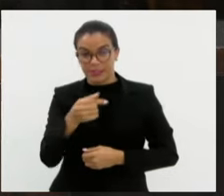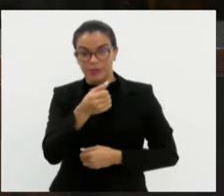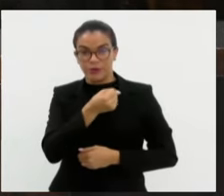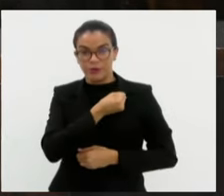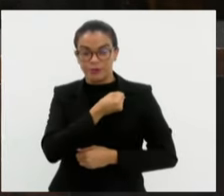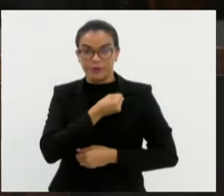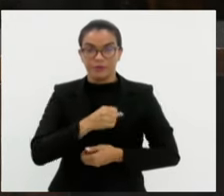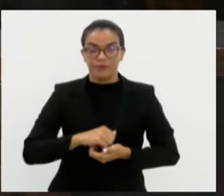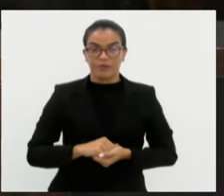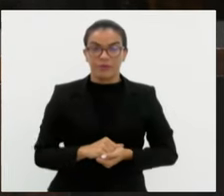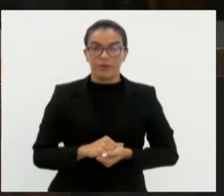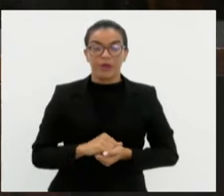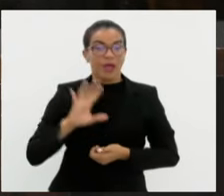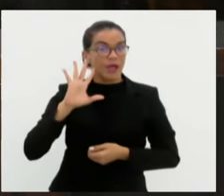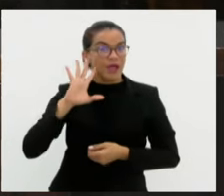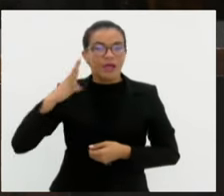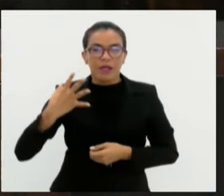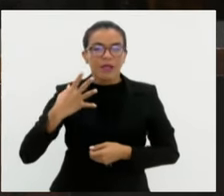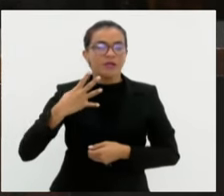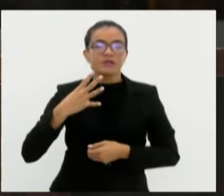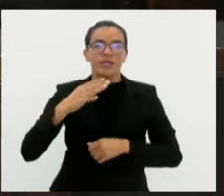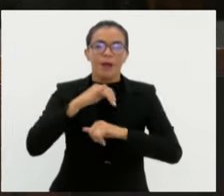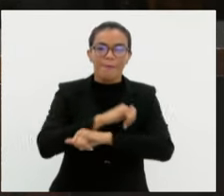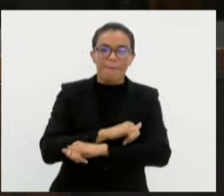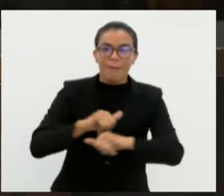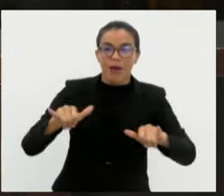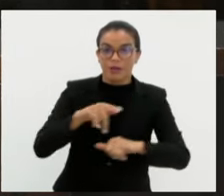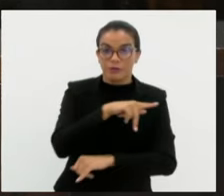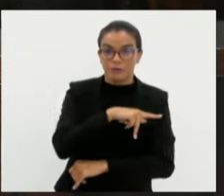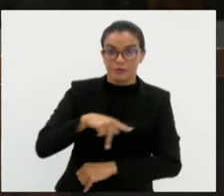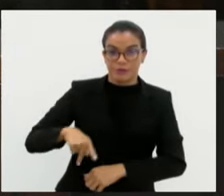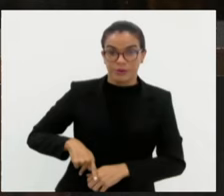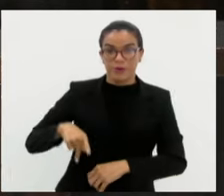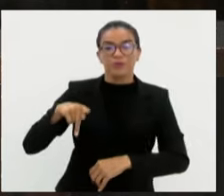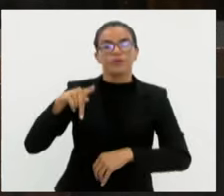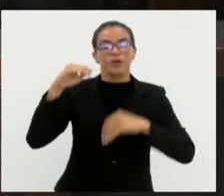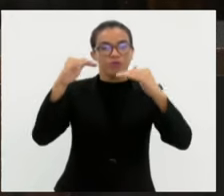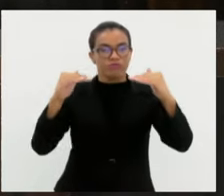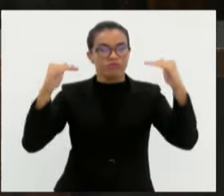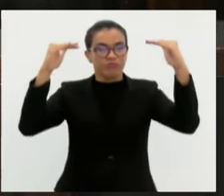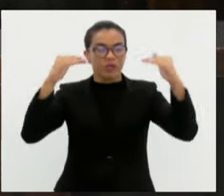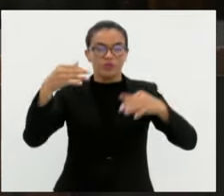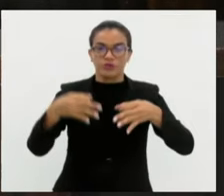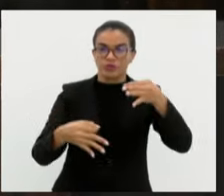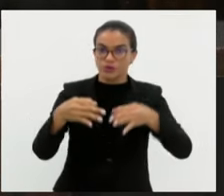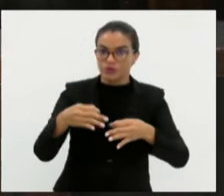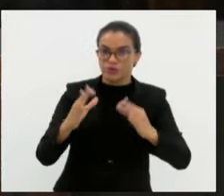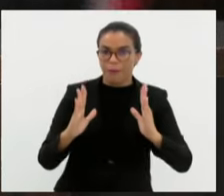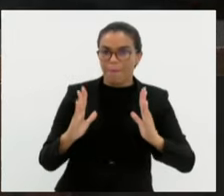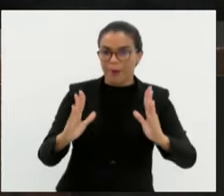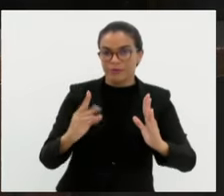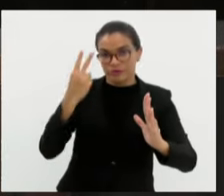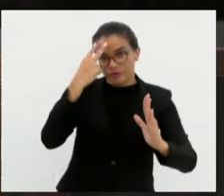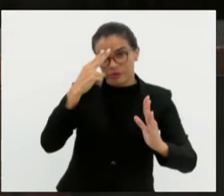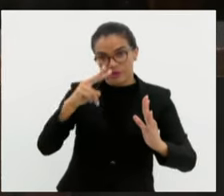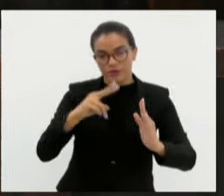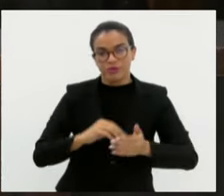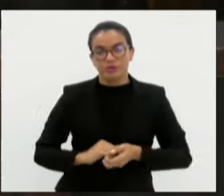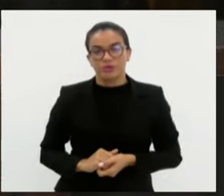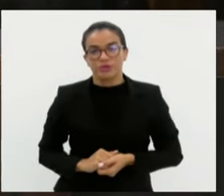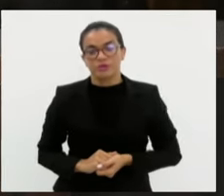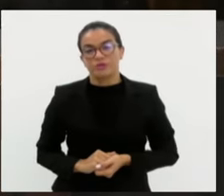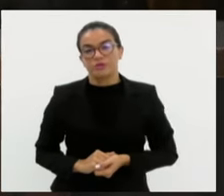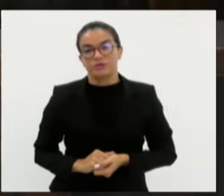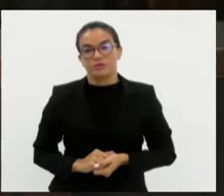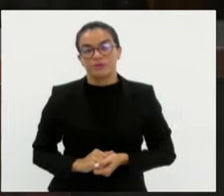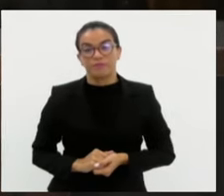decisão será comunicada pelo presidente do Tribunal de Justiça dentro de 2 dias.